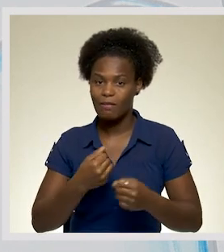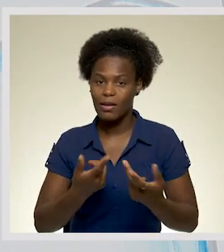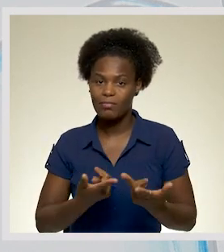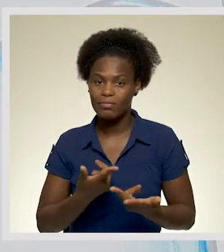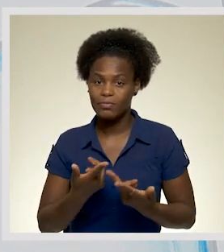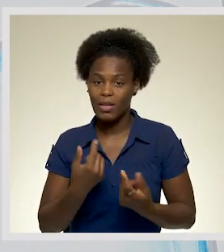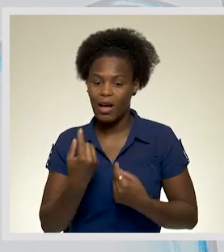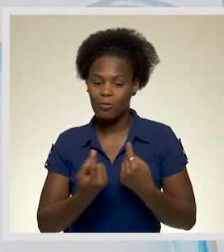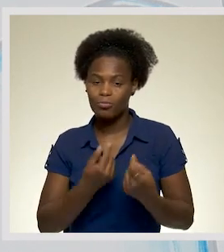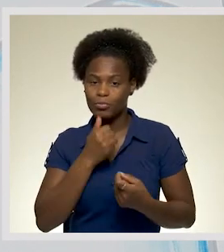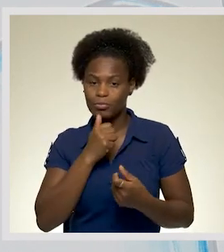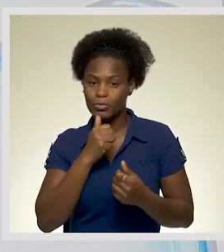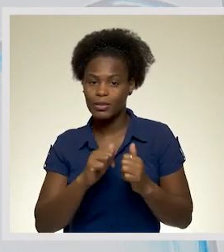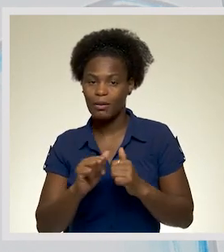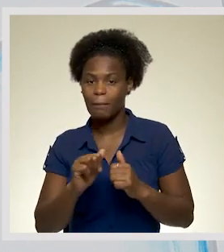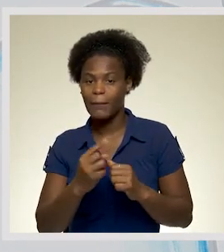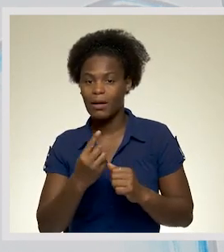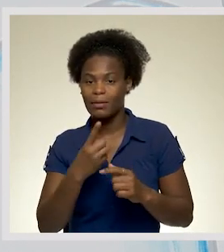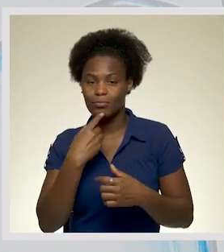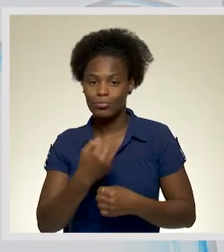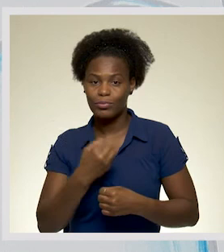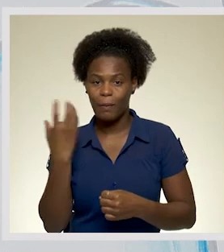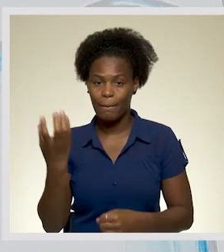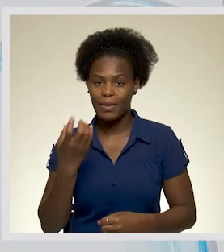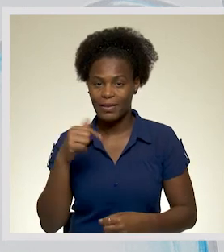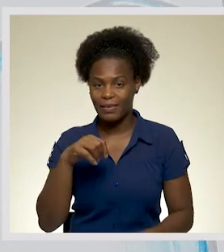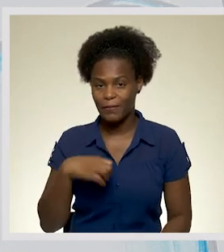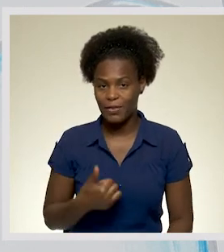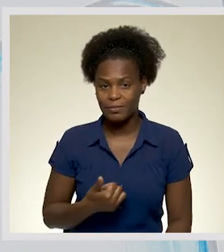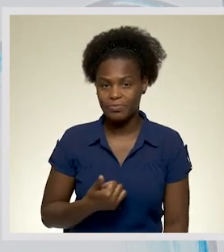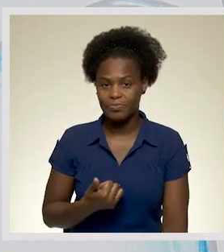algumas medidas para a sustentabilidade ambiental em Cabo Verde,